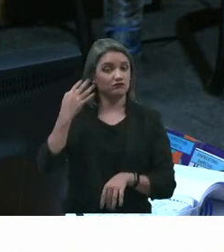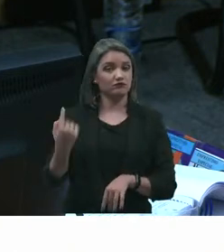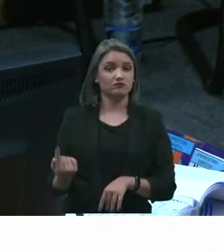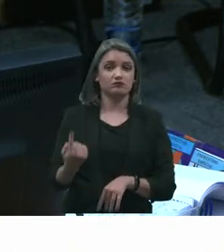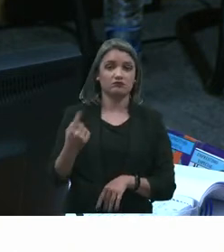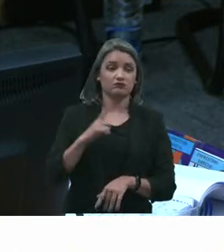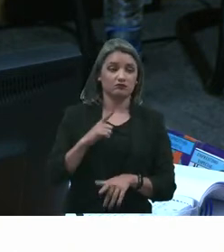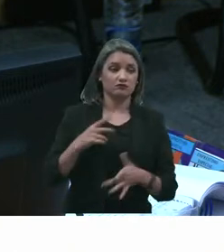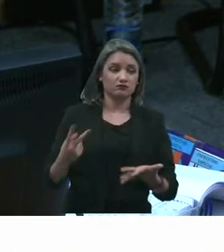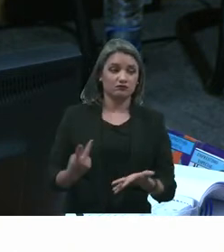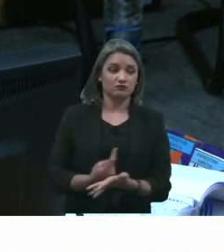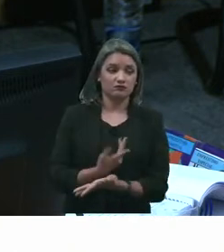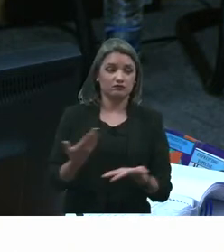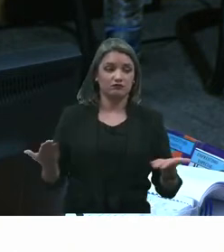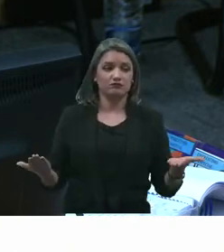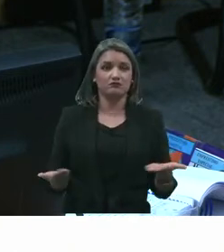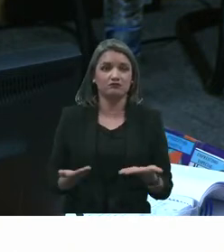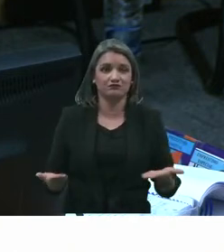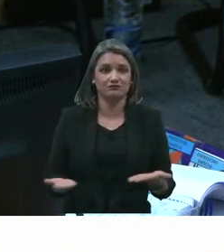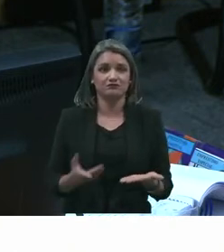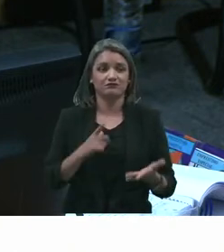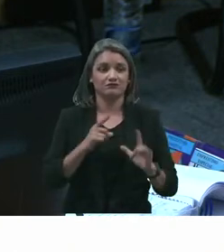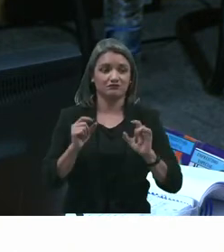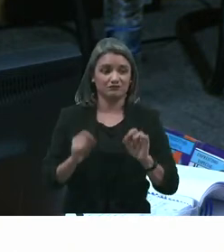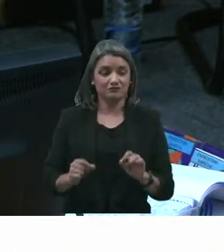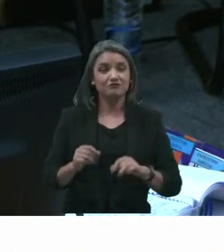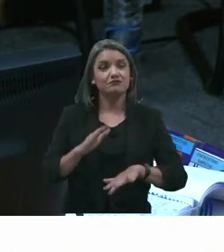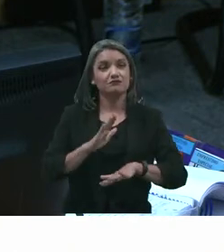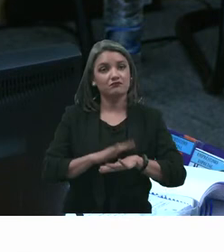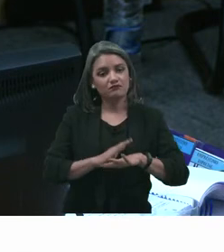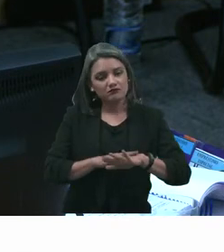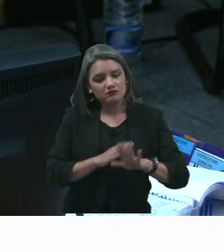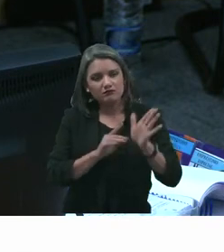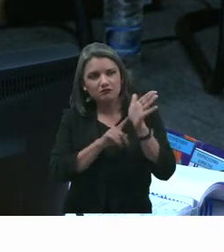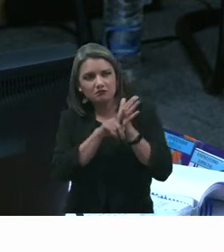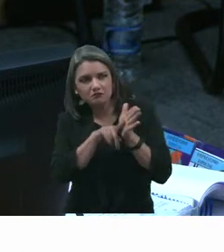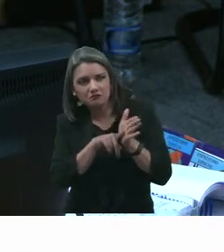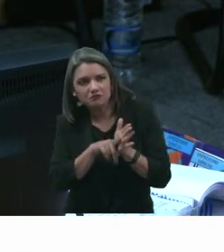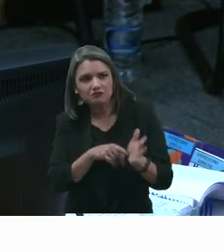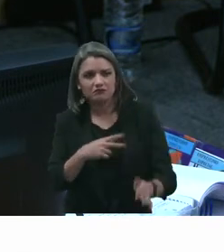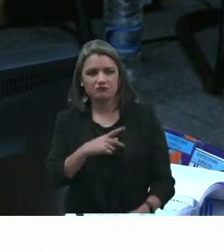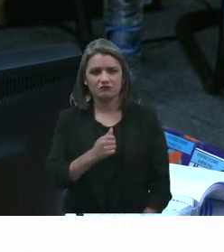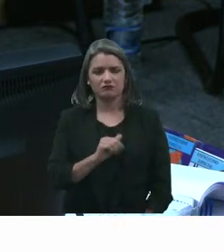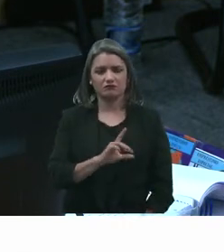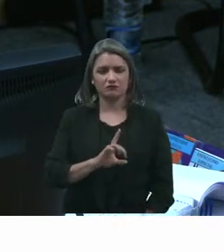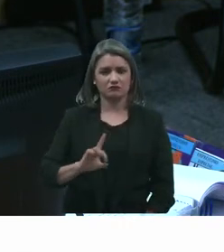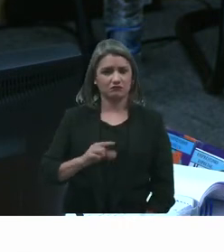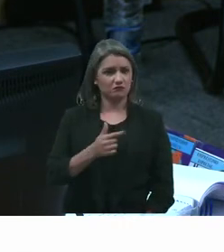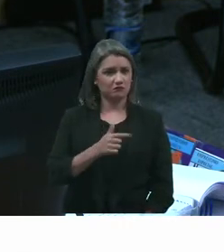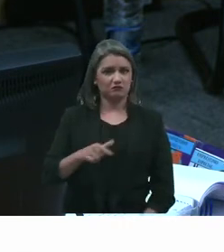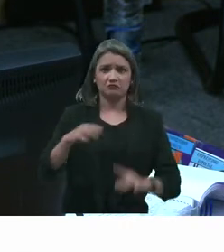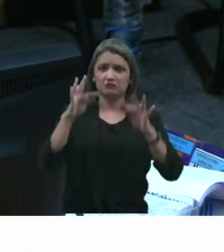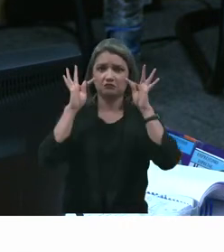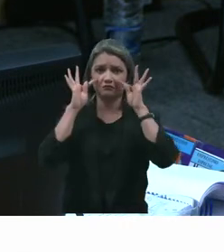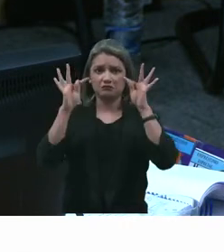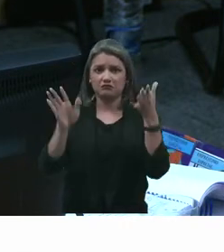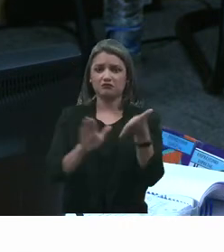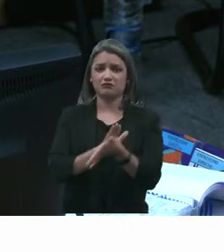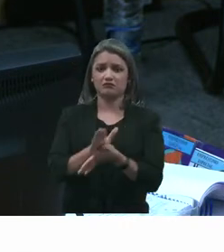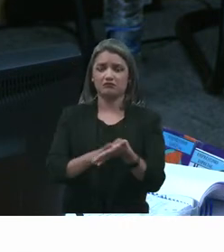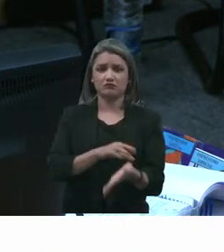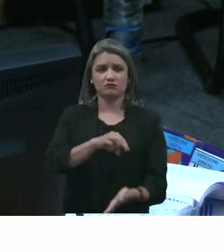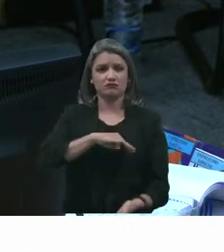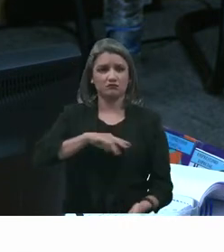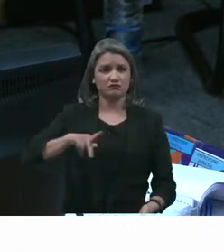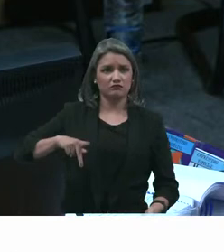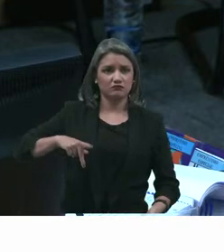ora atacada, consignou que durante a instrução do PAD não foi ouvida nenhuma testemunha do Ministério Público, além